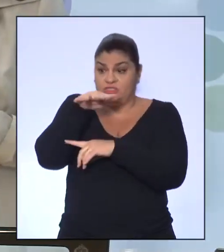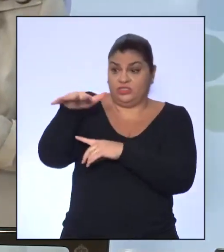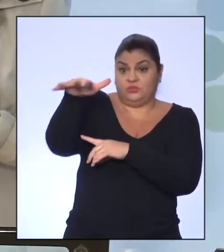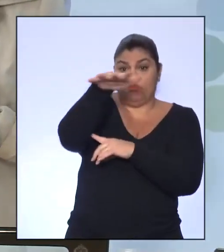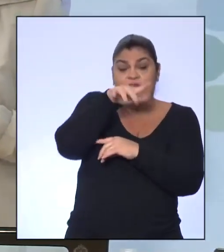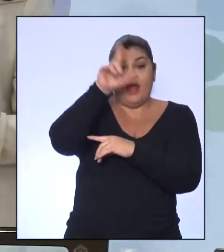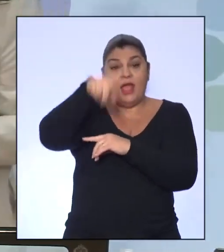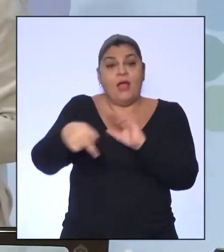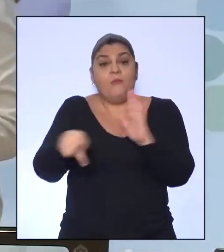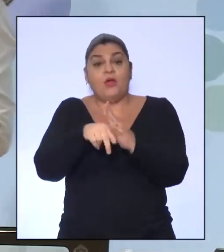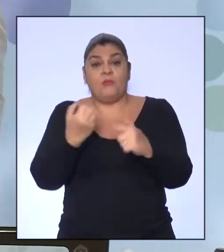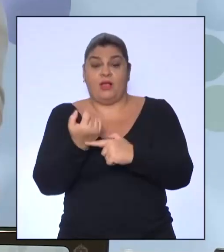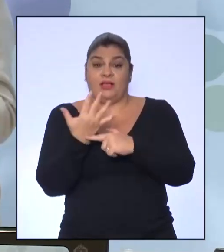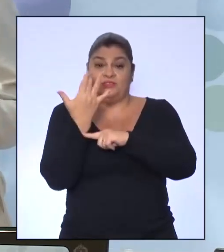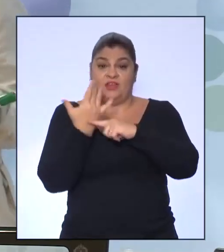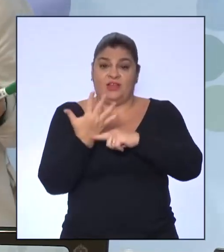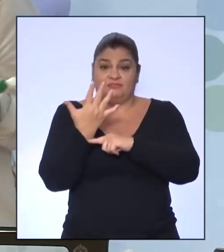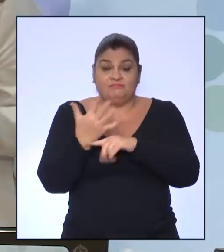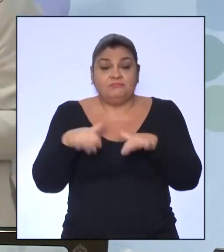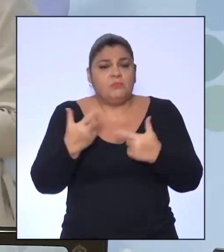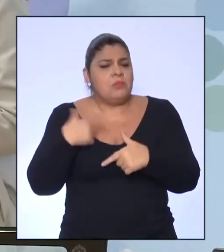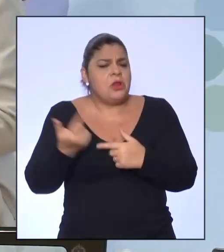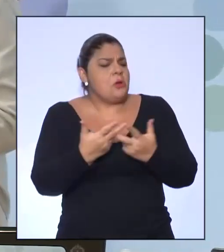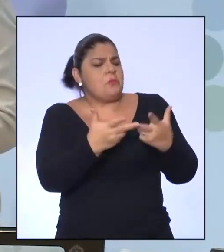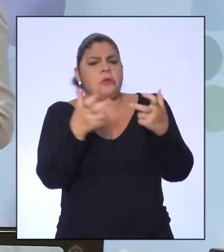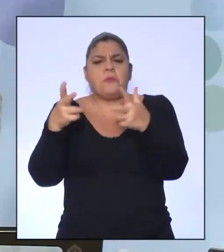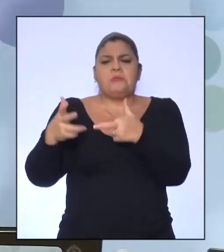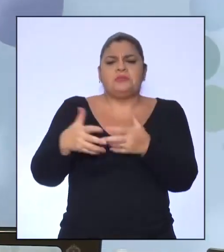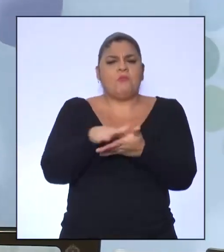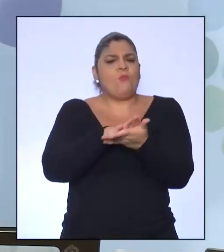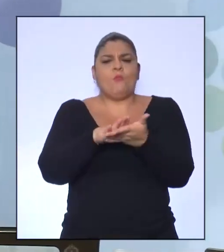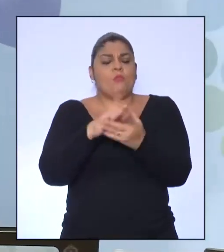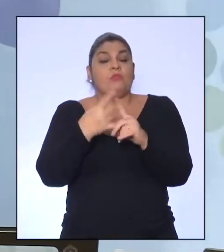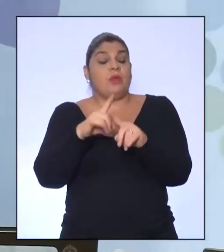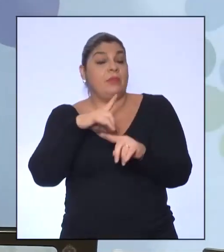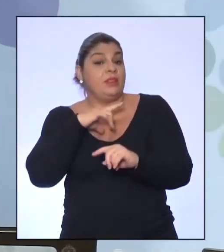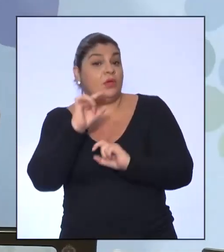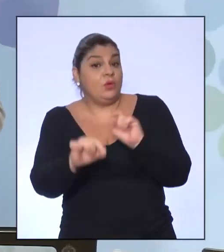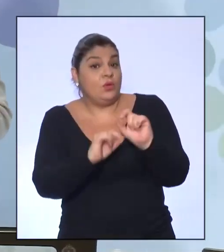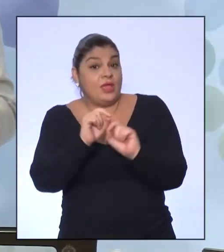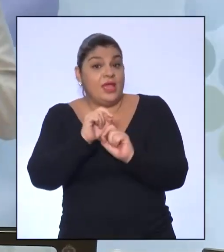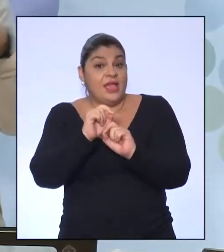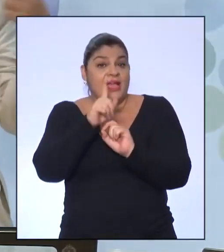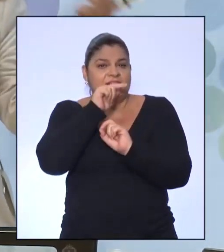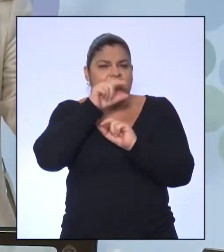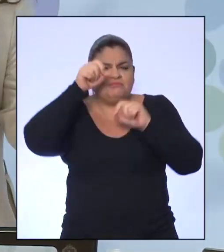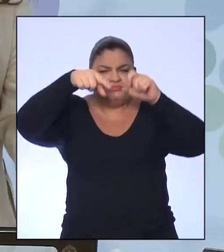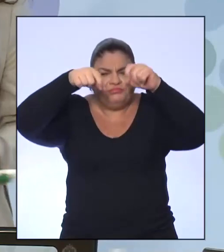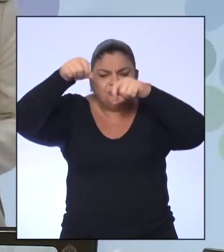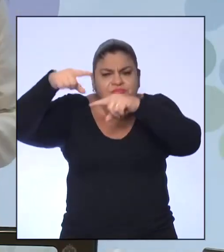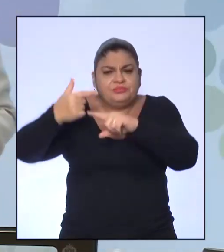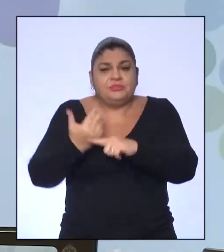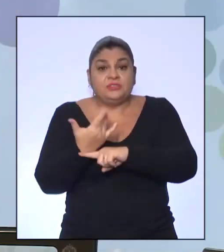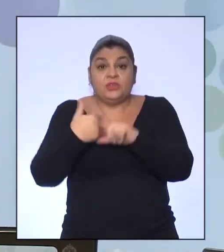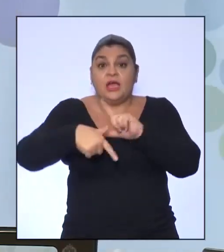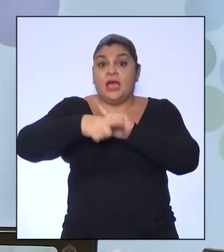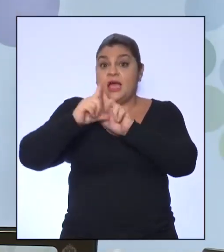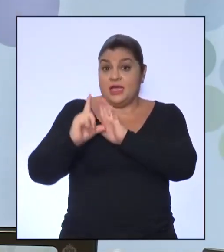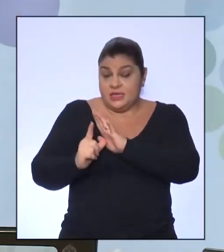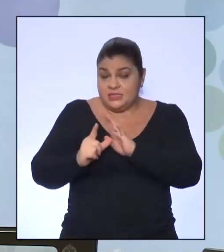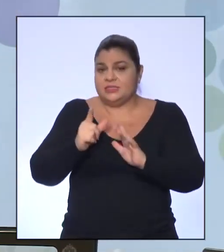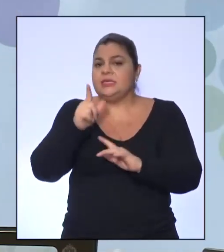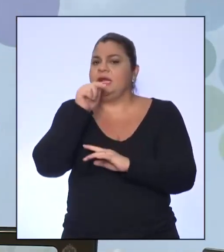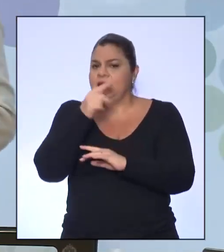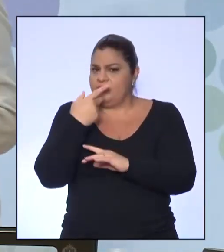é gasosa. Muito bem. E a gente não percebe. E, para a gente ter essas gotículas gasosas, elas já foram, né, líquidas, como